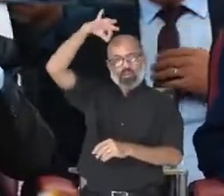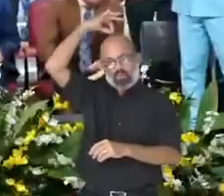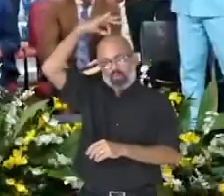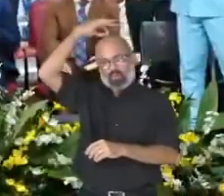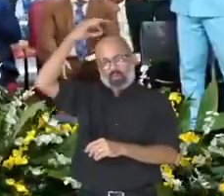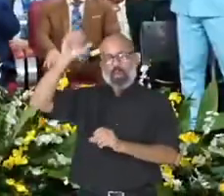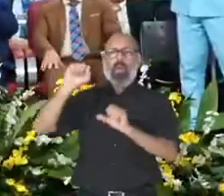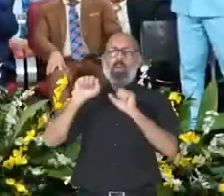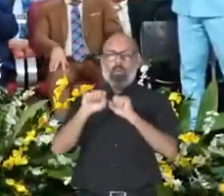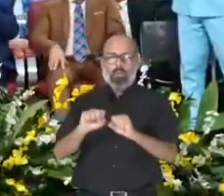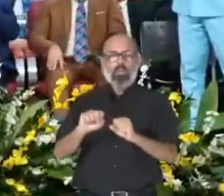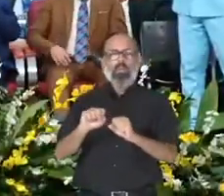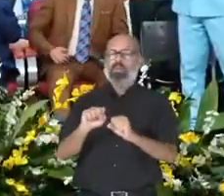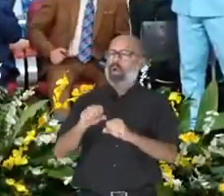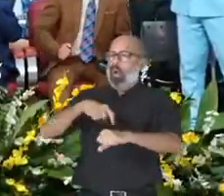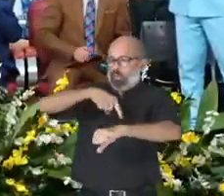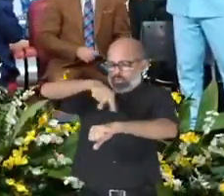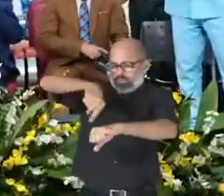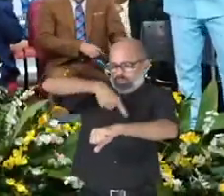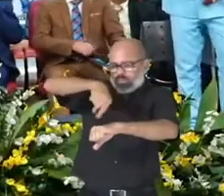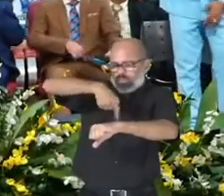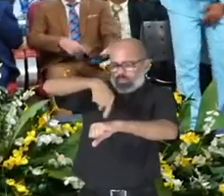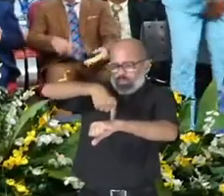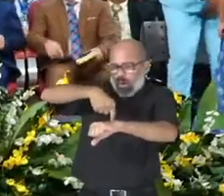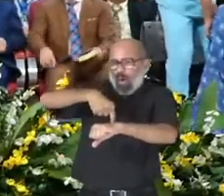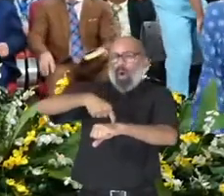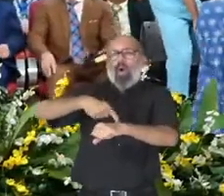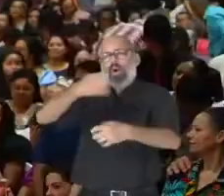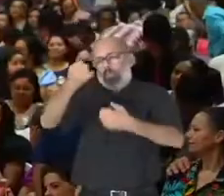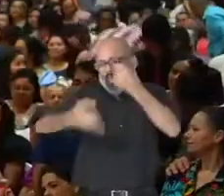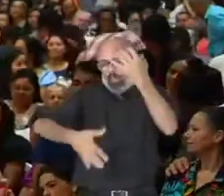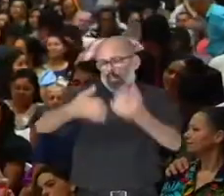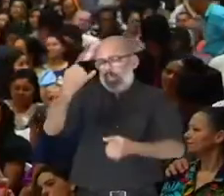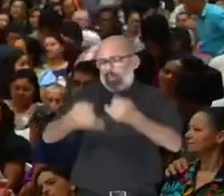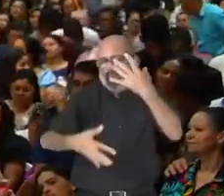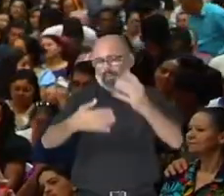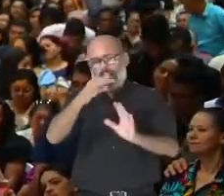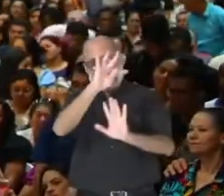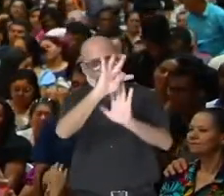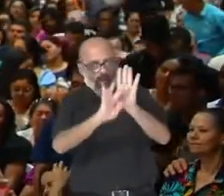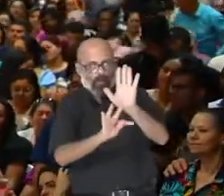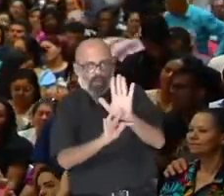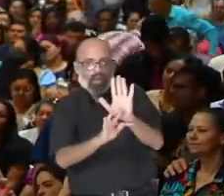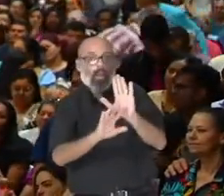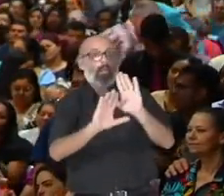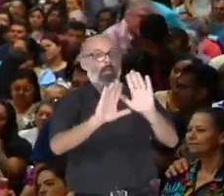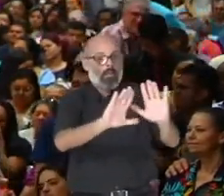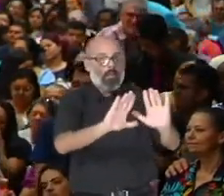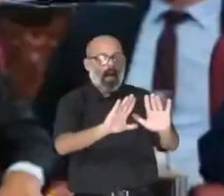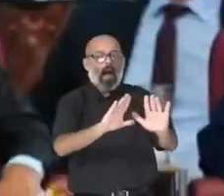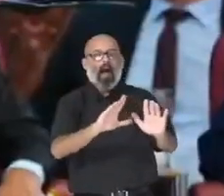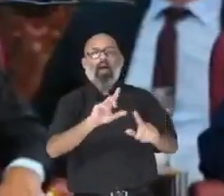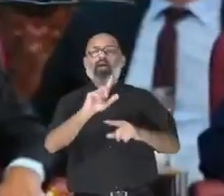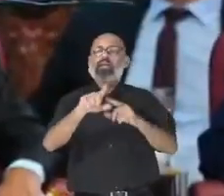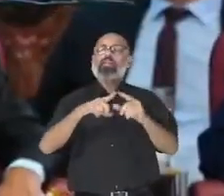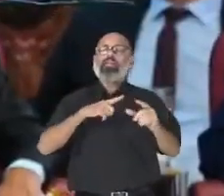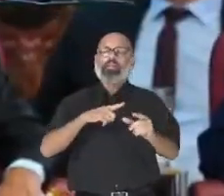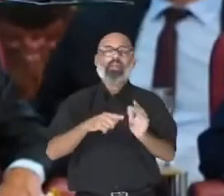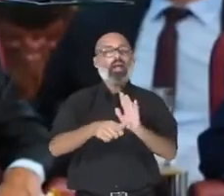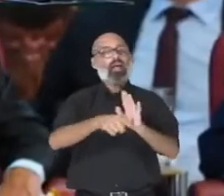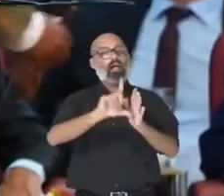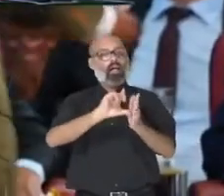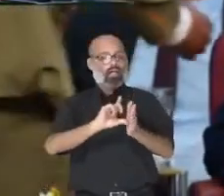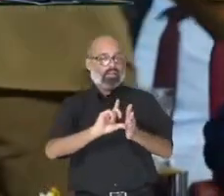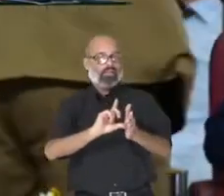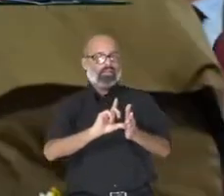que eu poderia passar aqui horas com vocês comentando os textos. Mas tem dois que eu preciso falar antes de